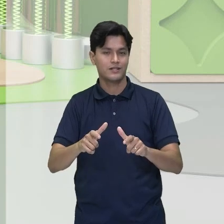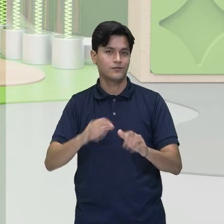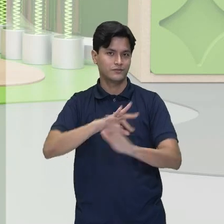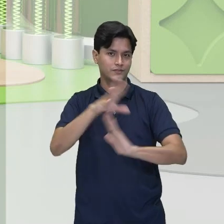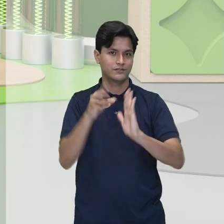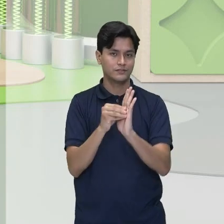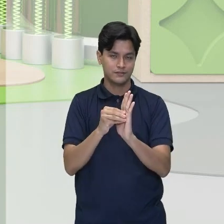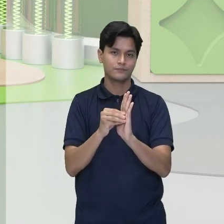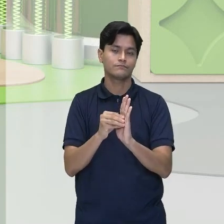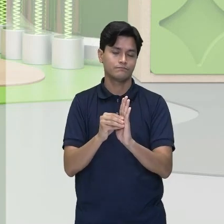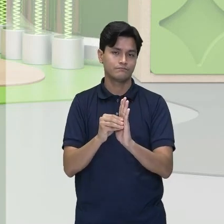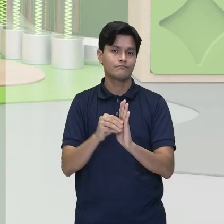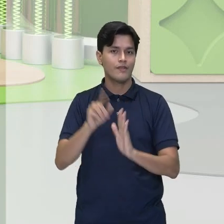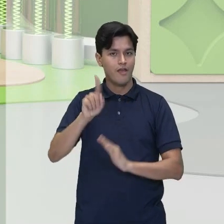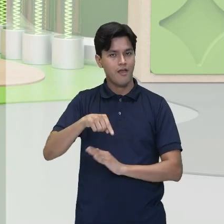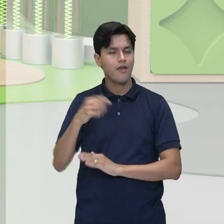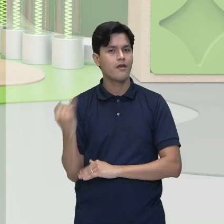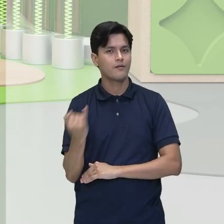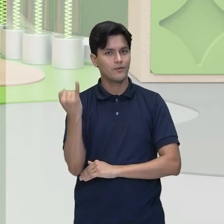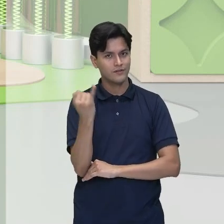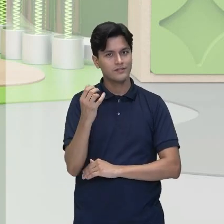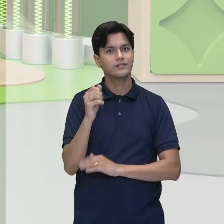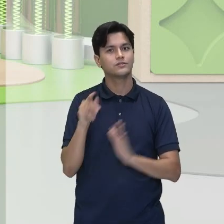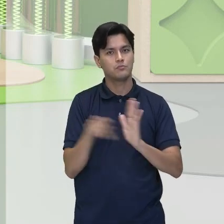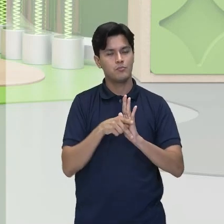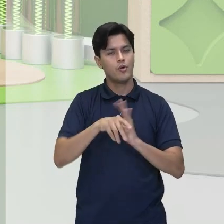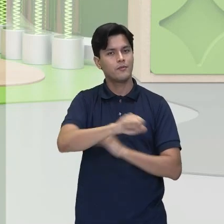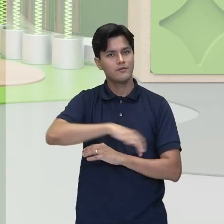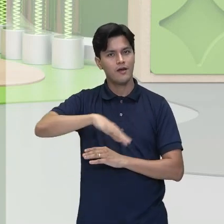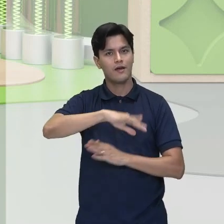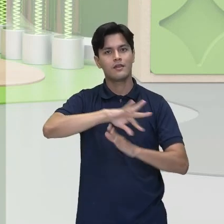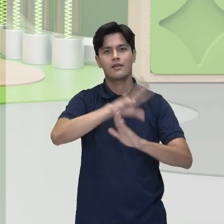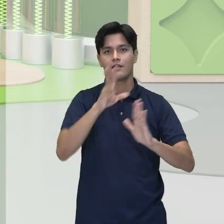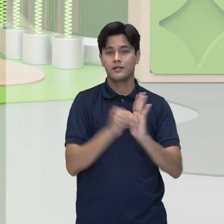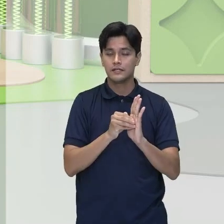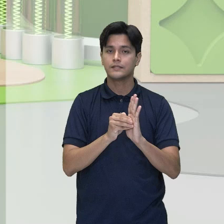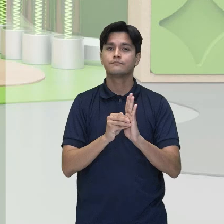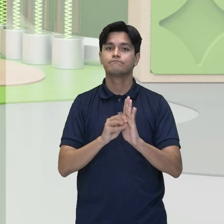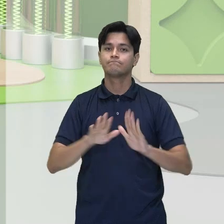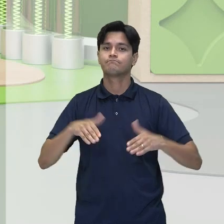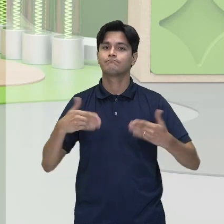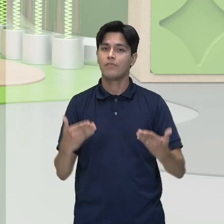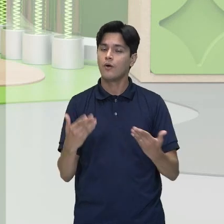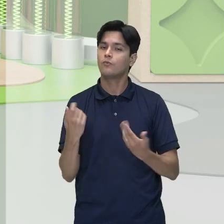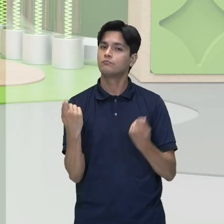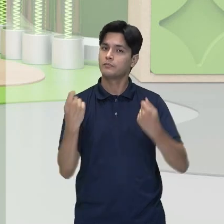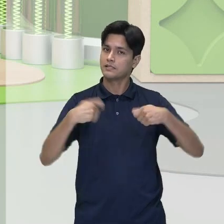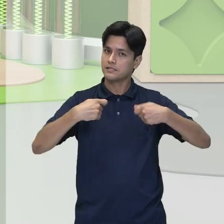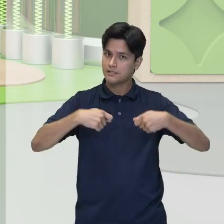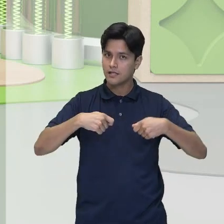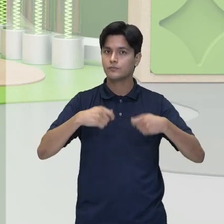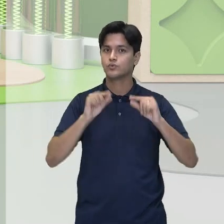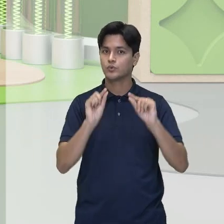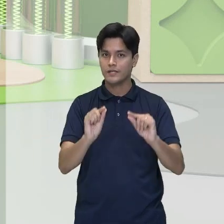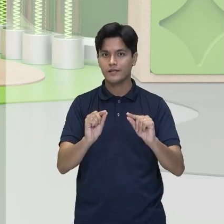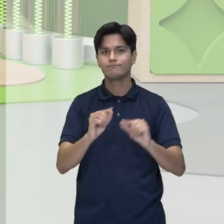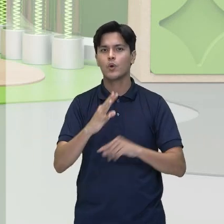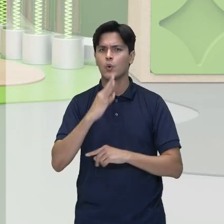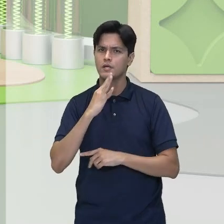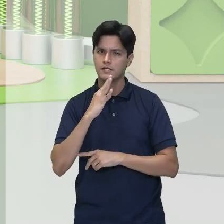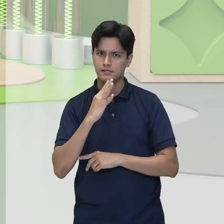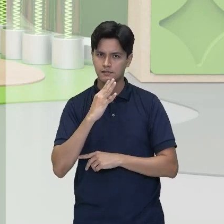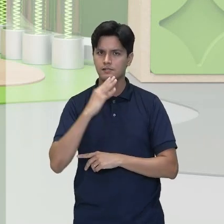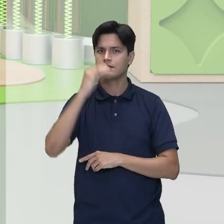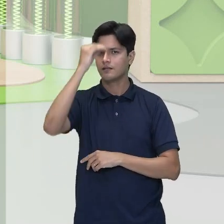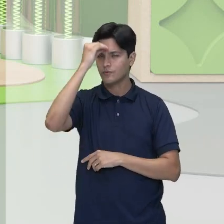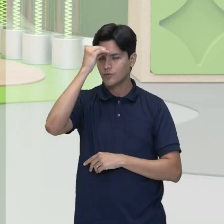muito importantes para a nossa região, que a gente precisa realmente tomar ciência, ou seja, saber sobre eles,